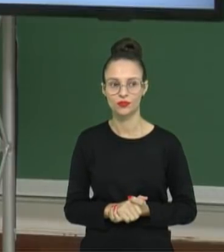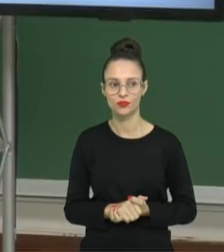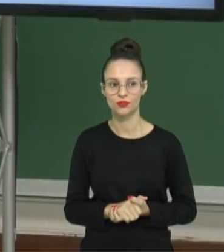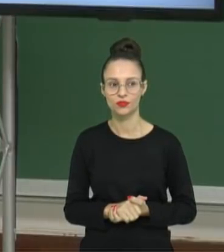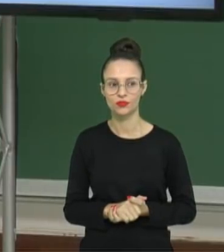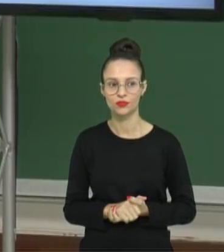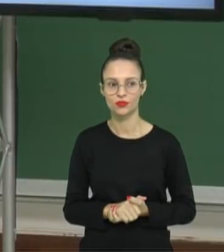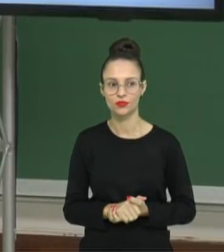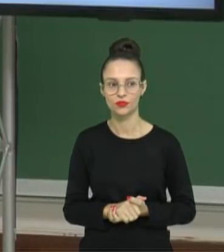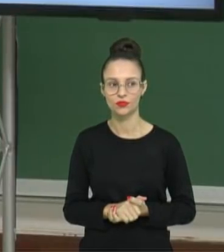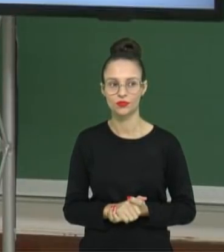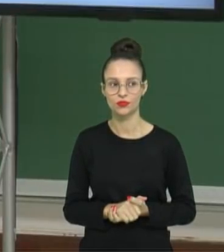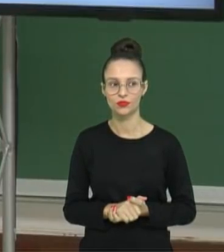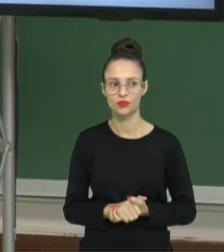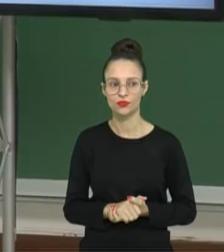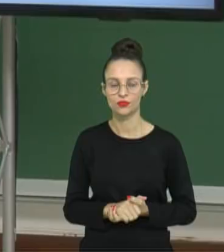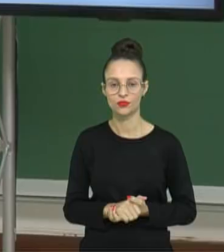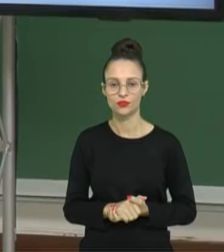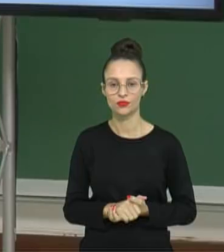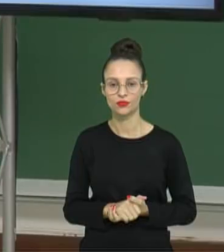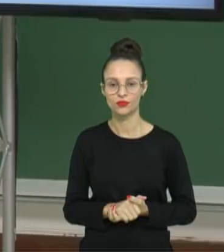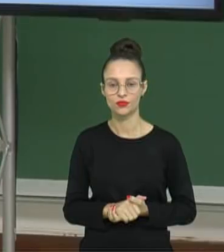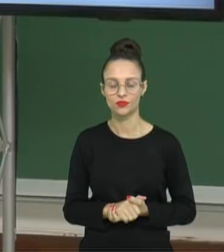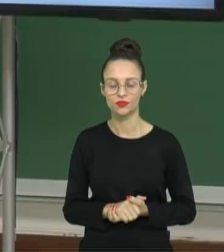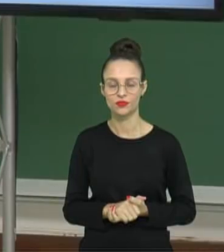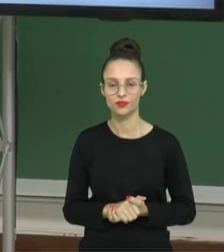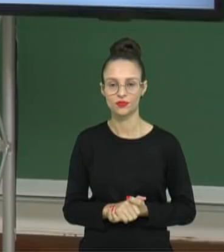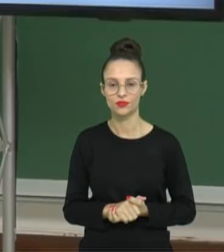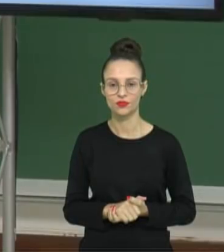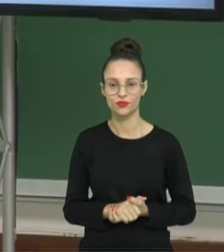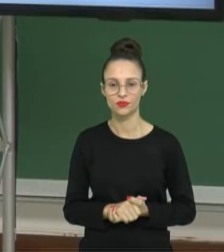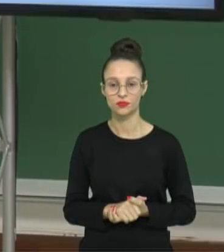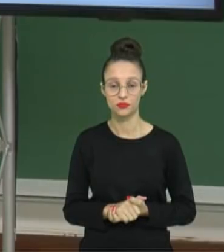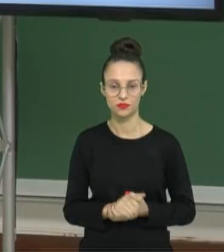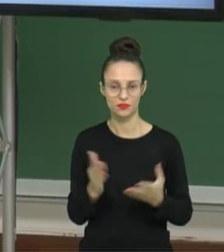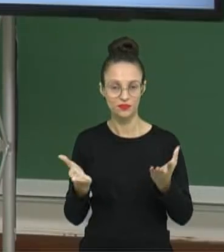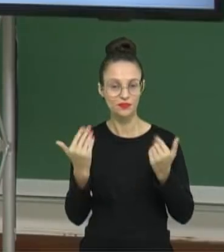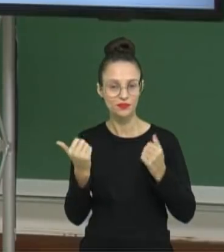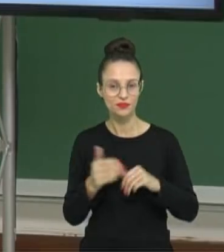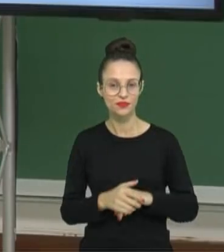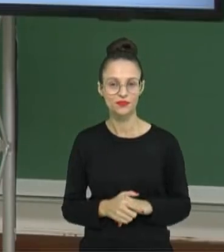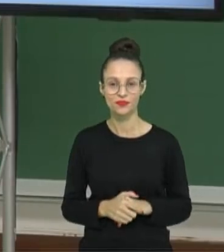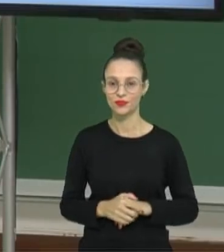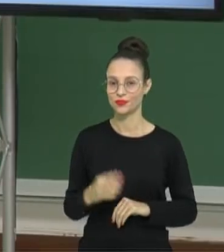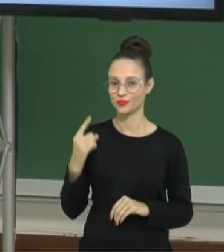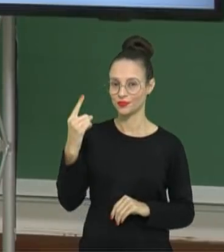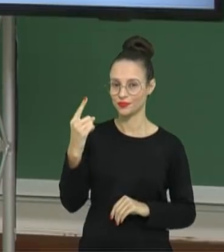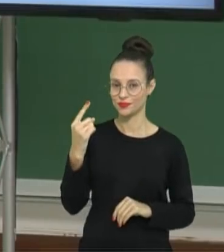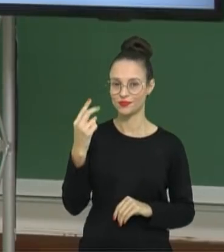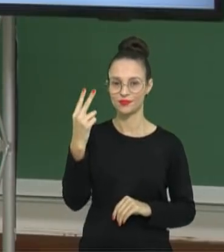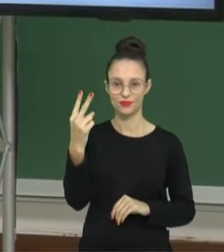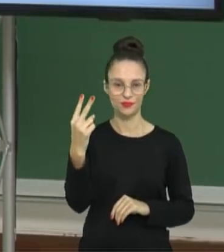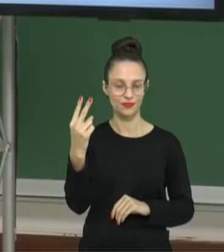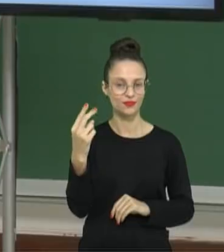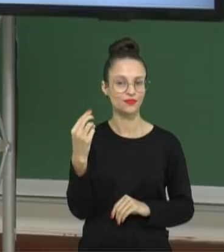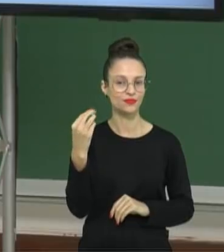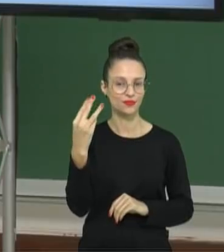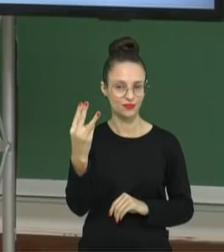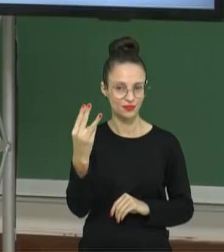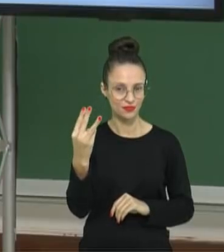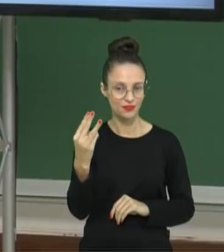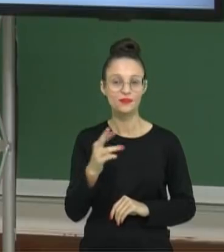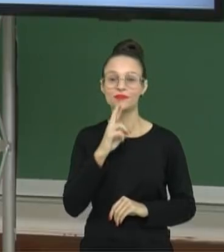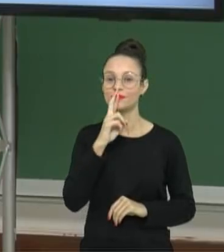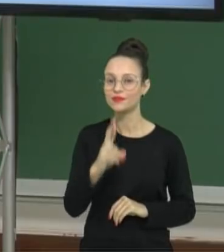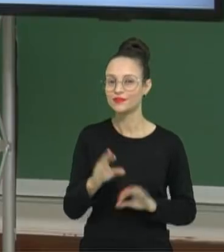sleeping. Or she is washing her face. Vamos lá? Um, dois, três. E